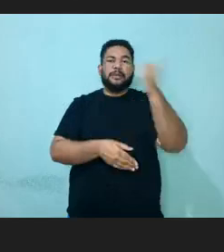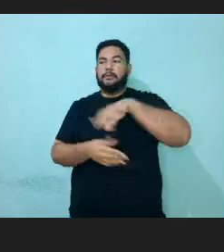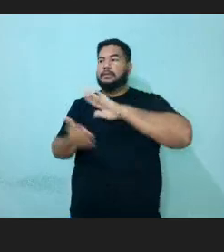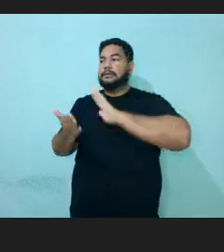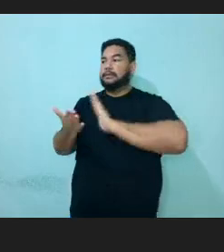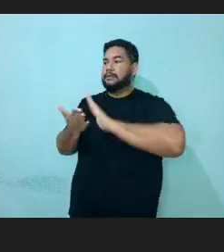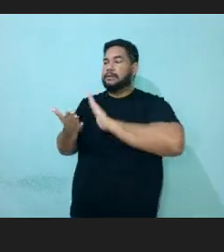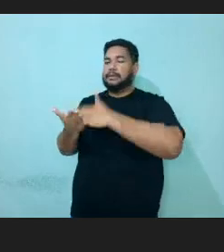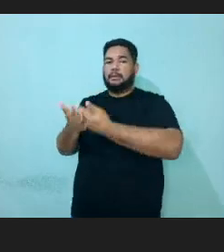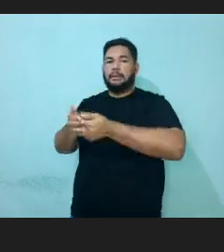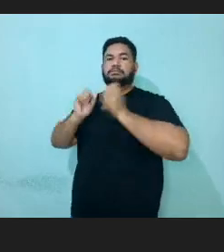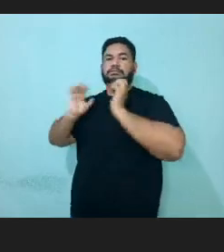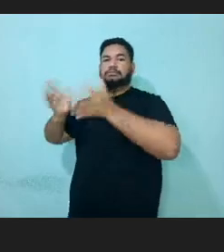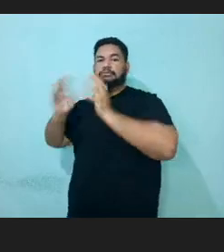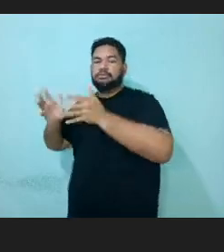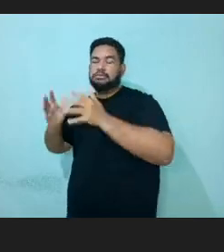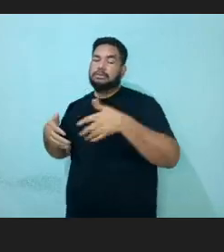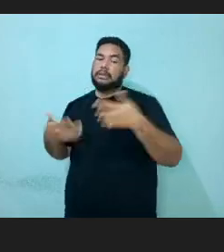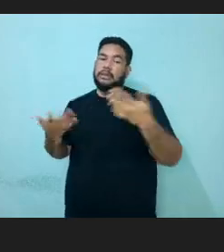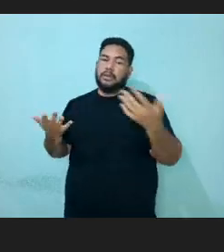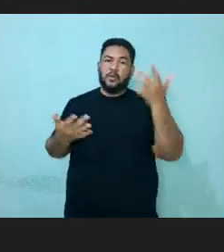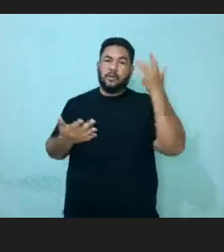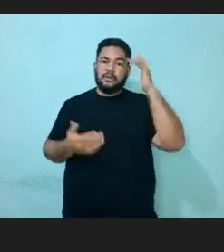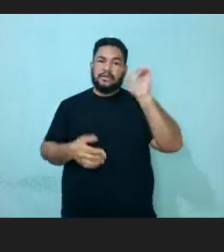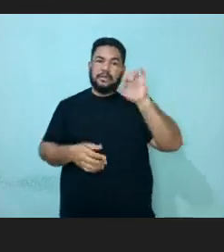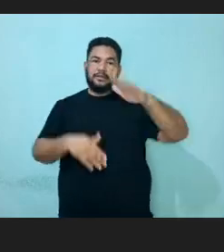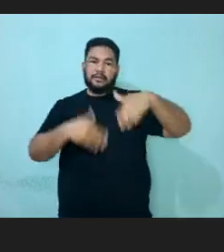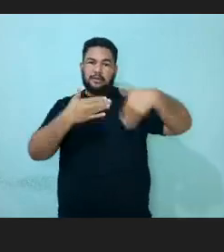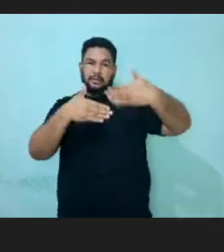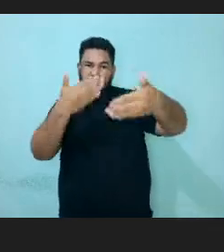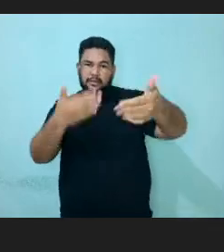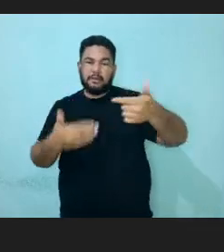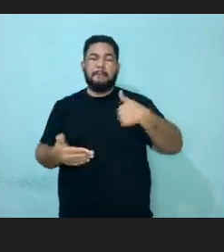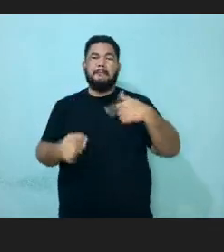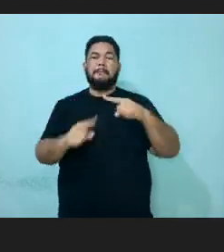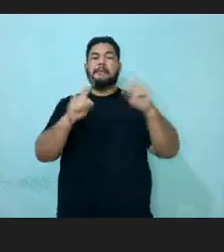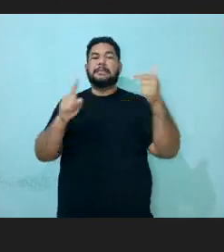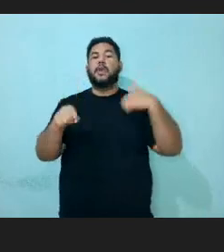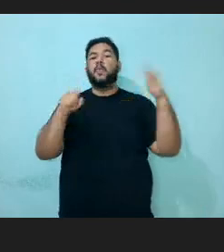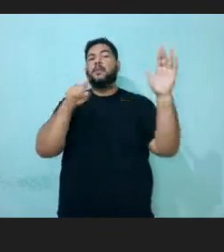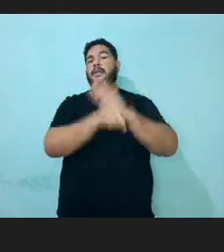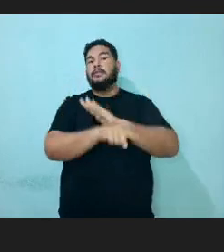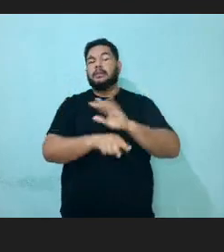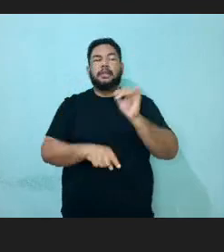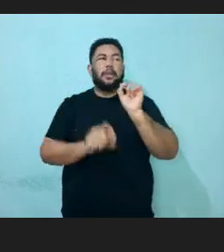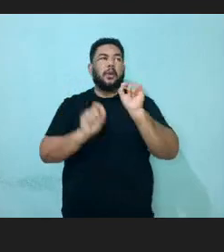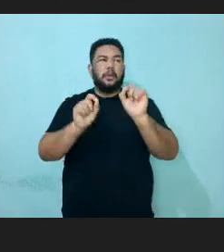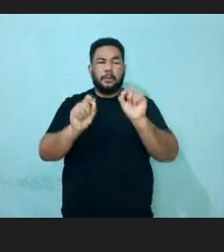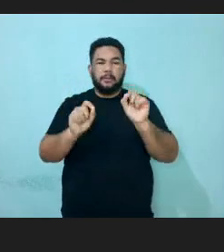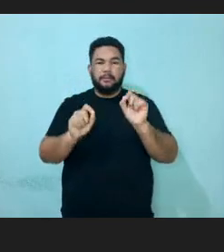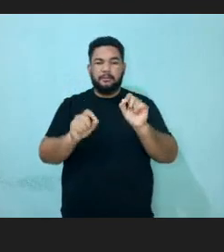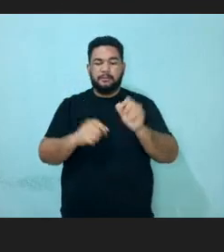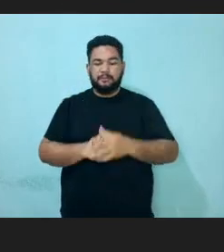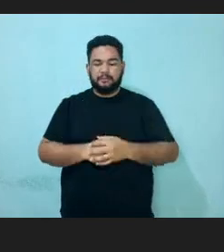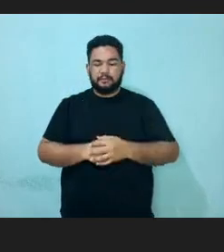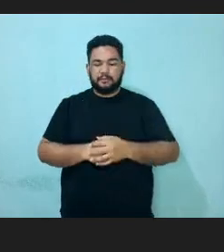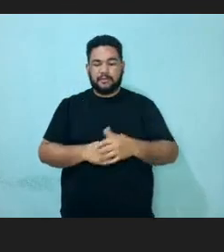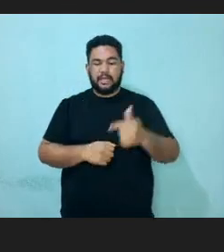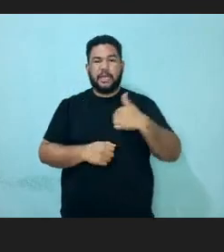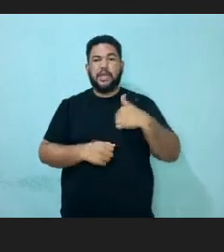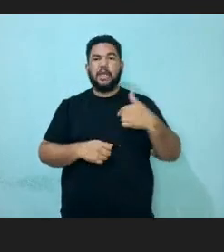sinalizar. Eu não sei se você vai falar ainda sobre isso, mas a minha dúvida era, tipo, qual mini alongamento ou